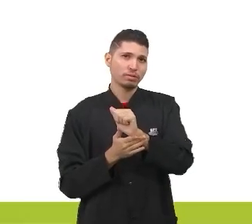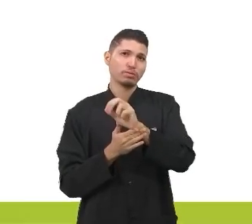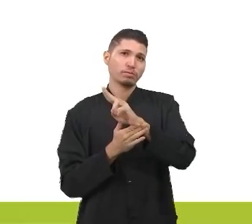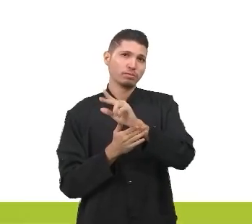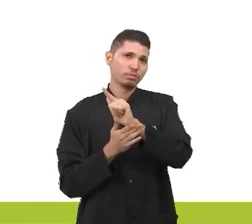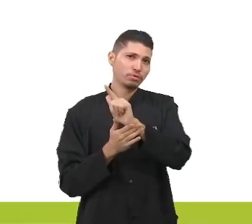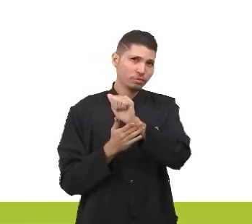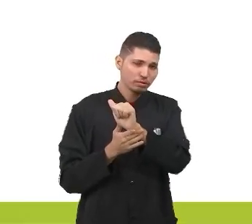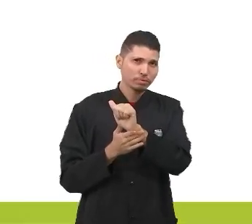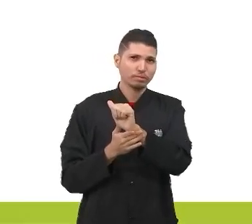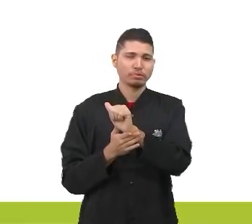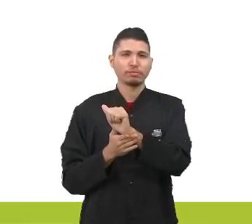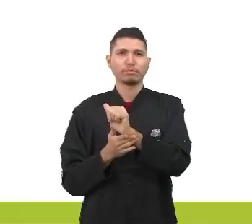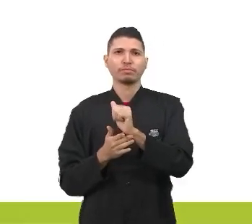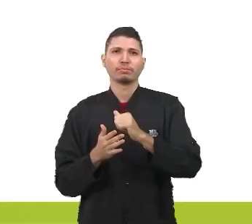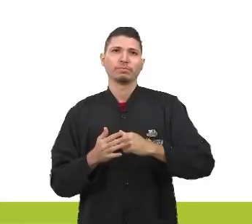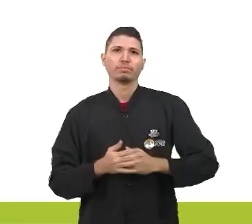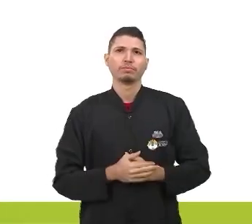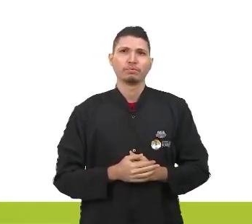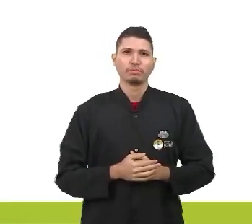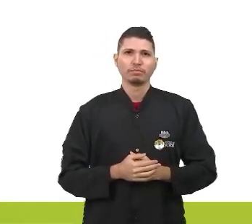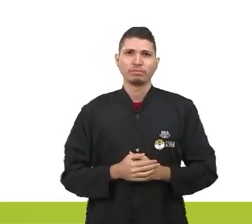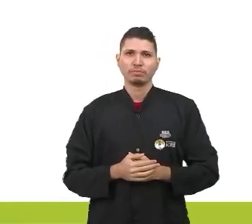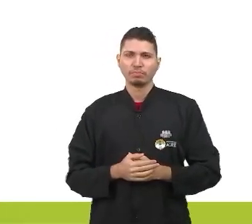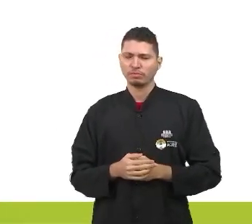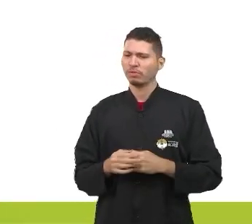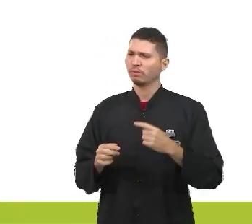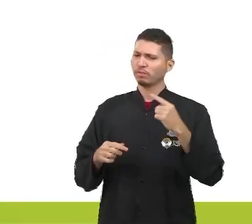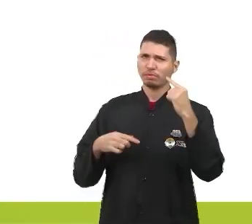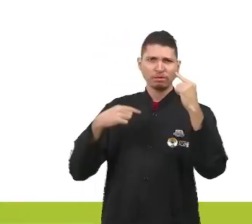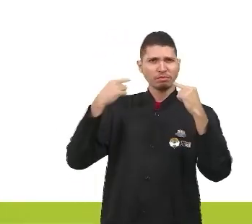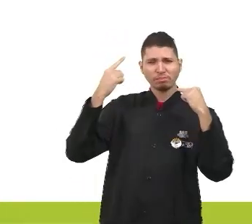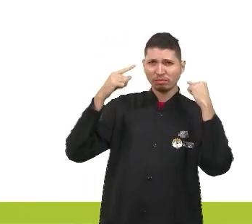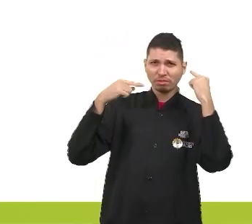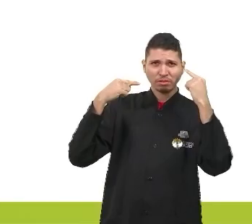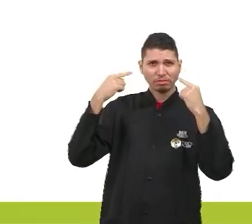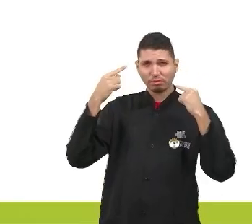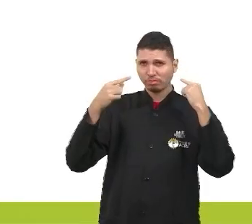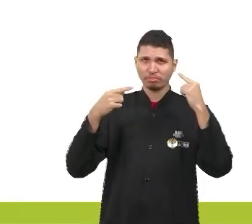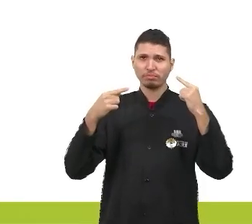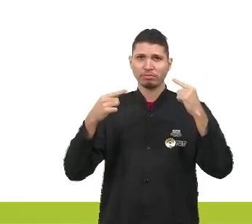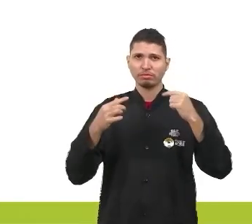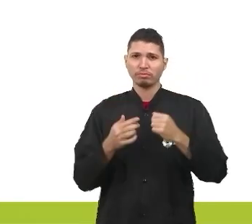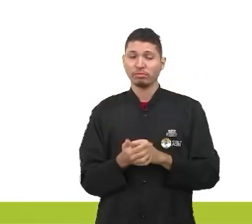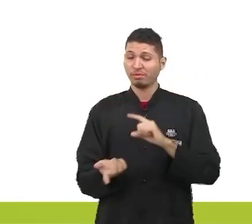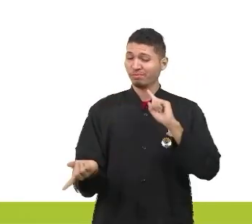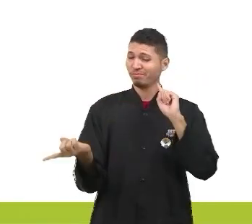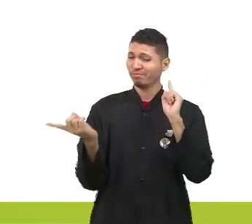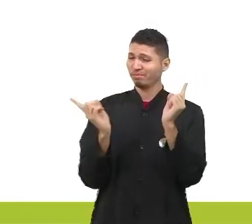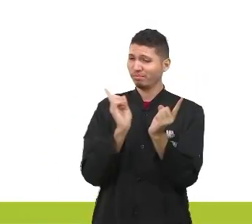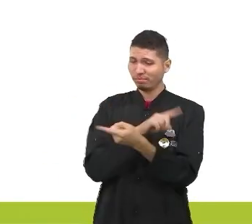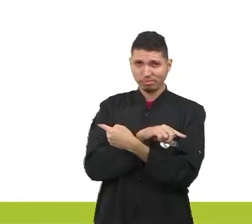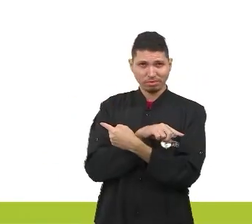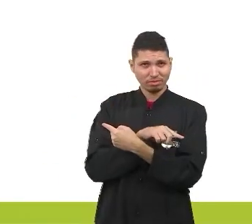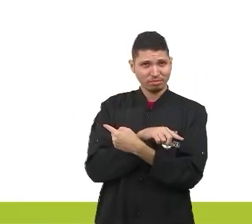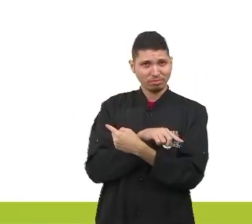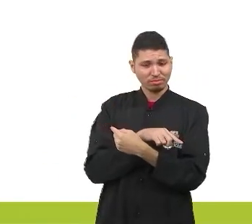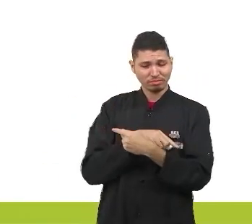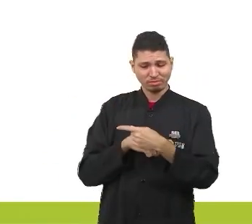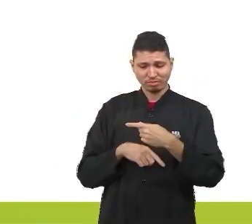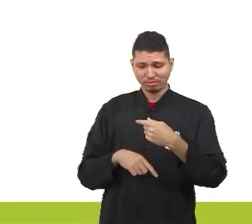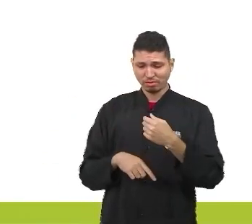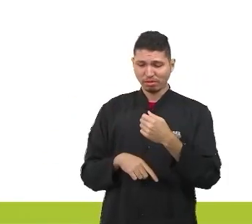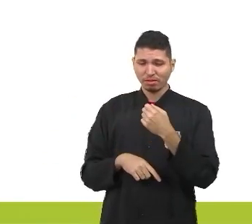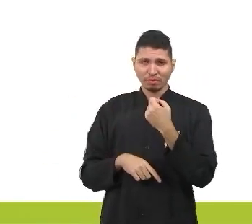UGA. Legal. Você pirou? Isso é o contrário do que eu falei. E